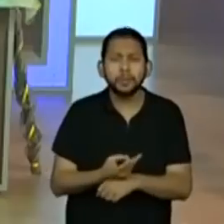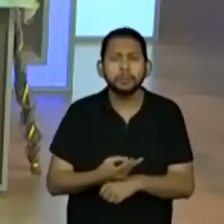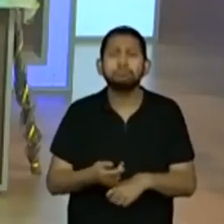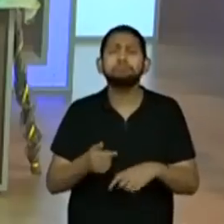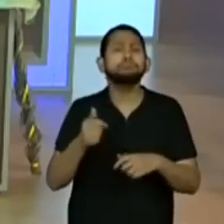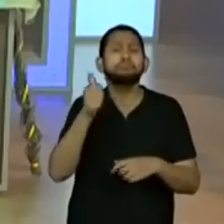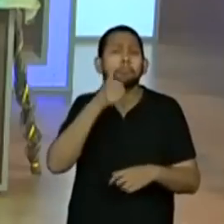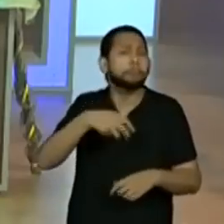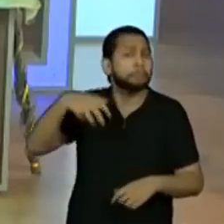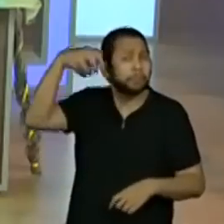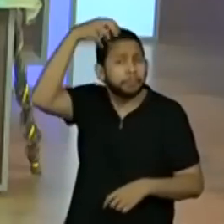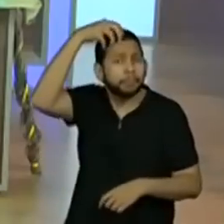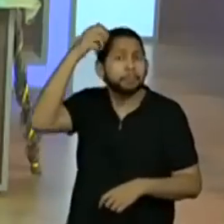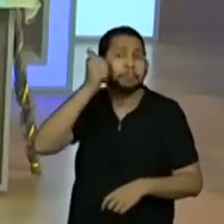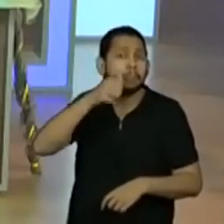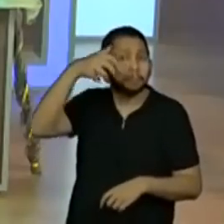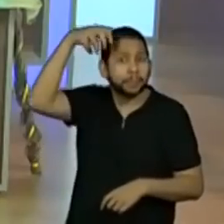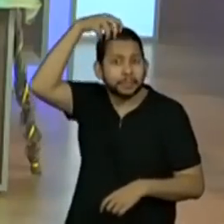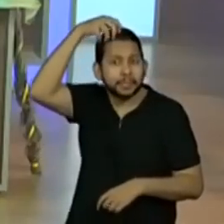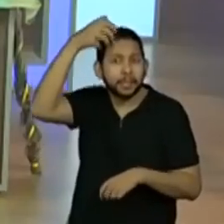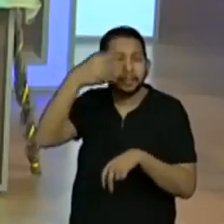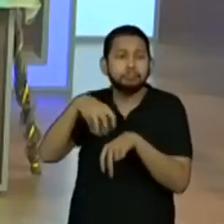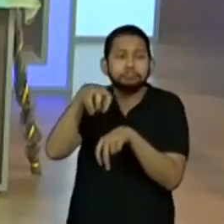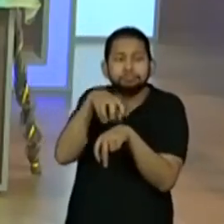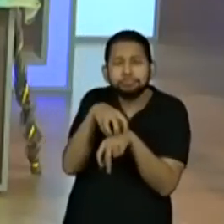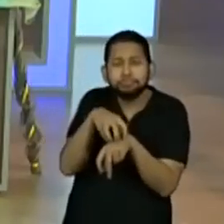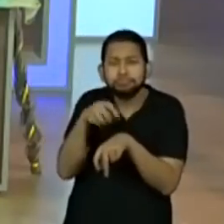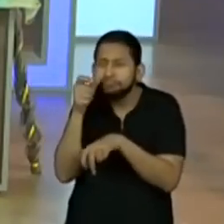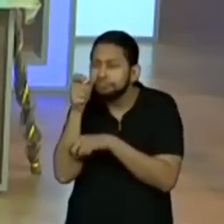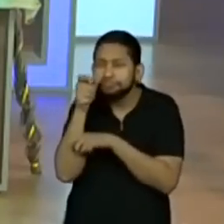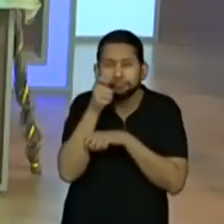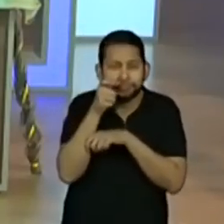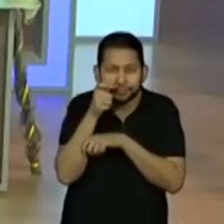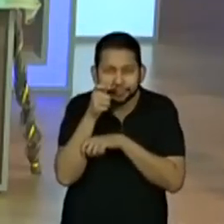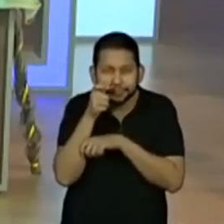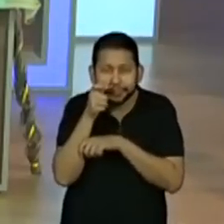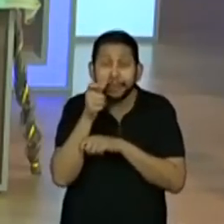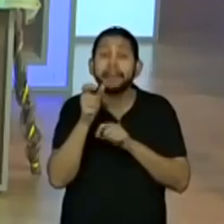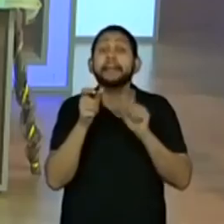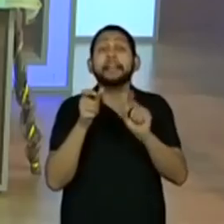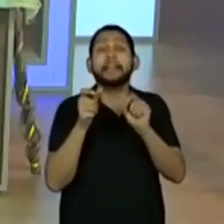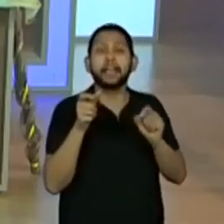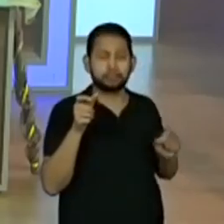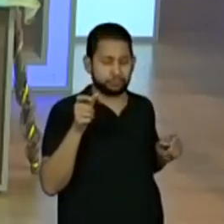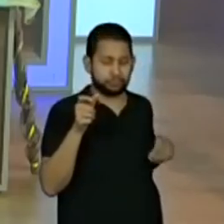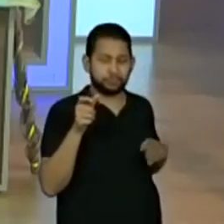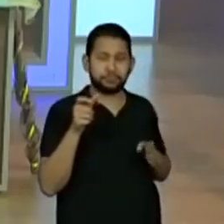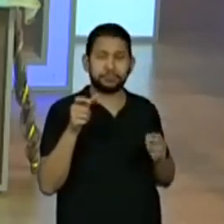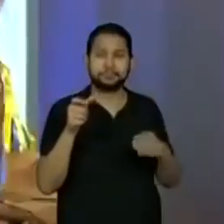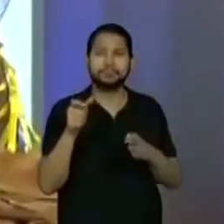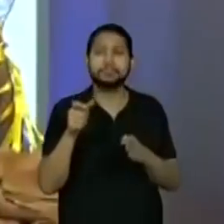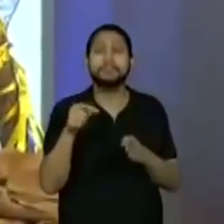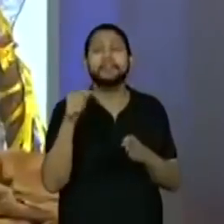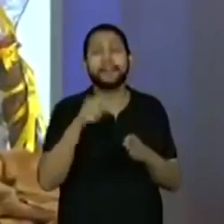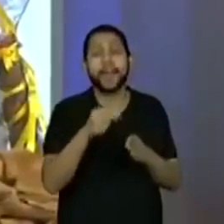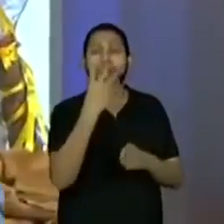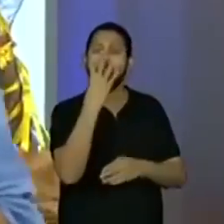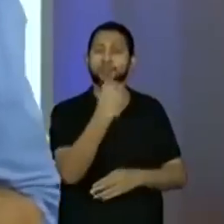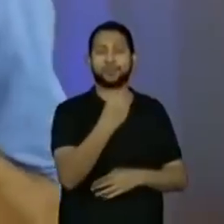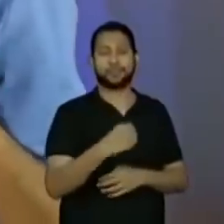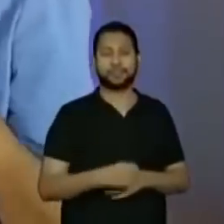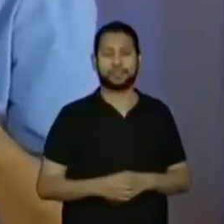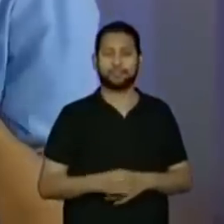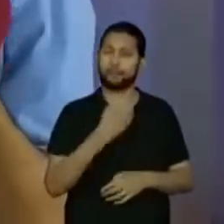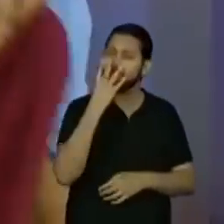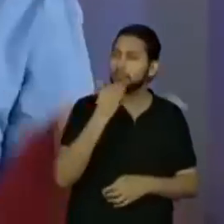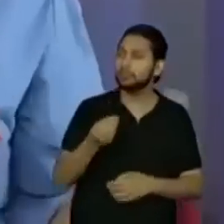que mora no castelo de ouro. Aí ele encontrou quem no caminho? A raposa. A raposa então disse